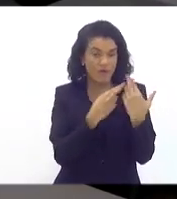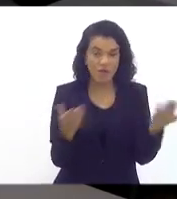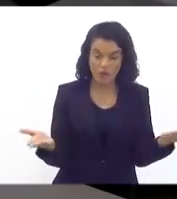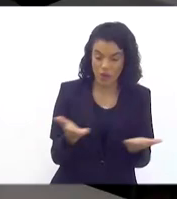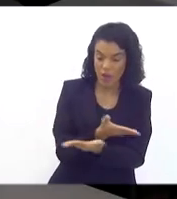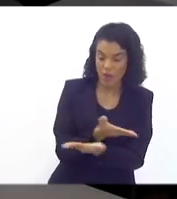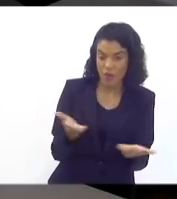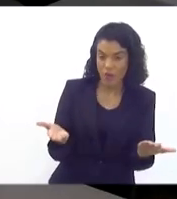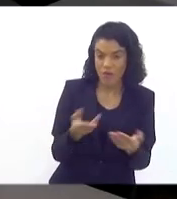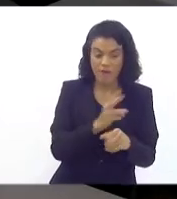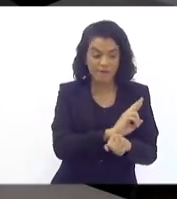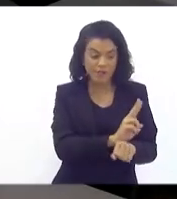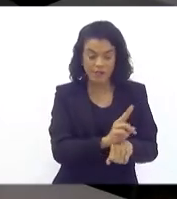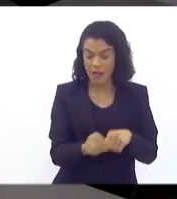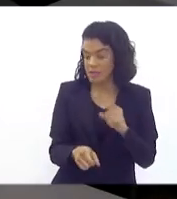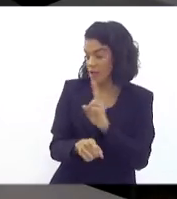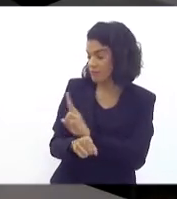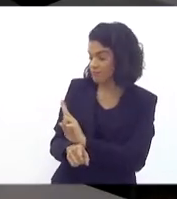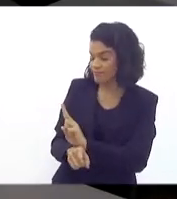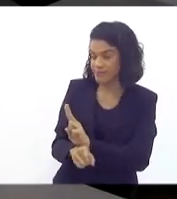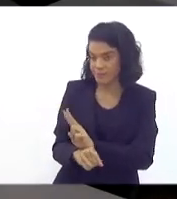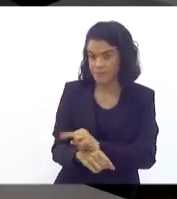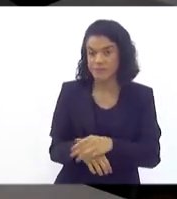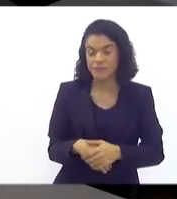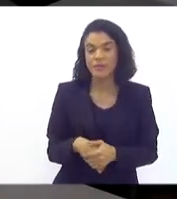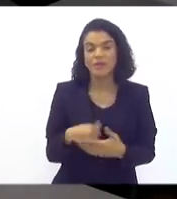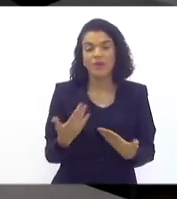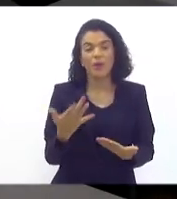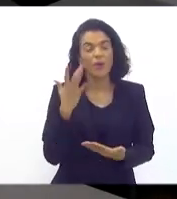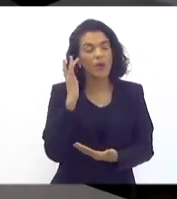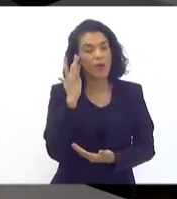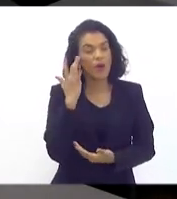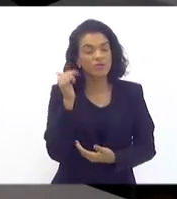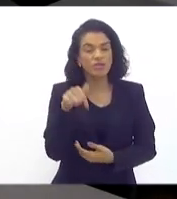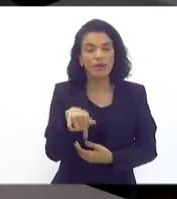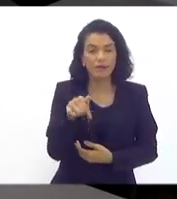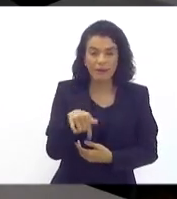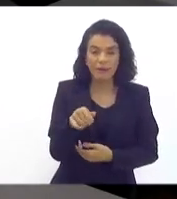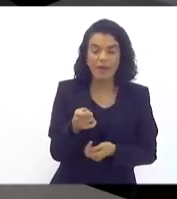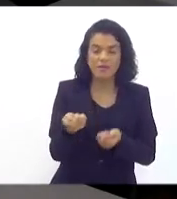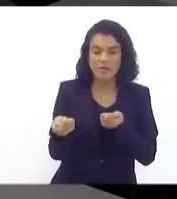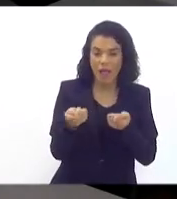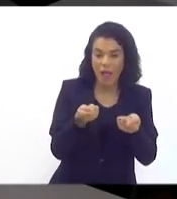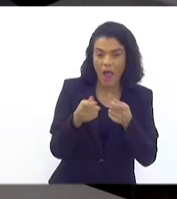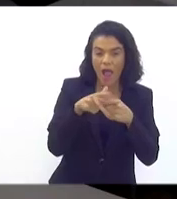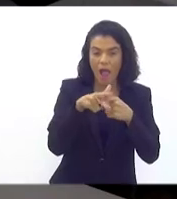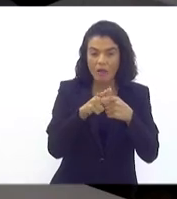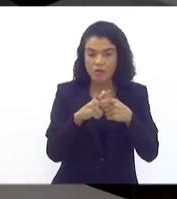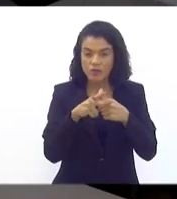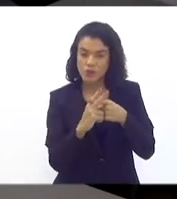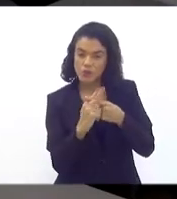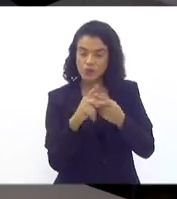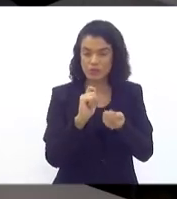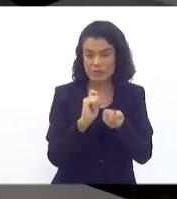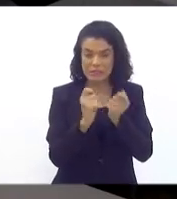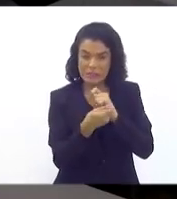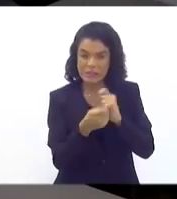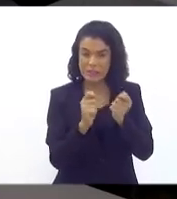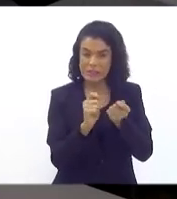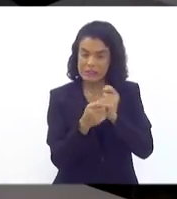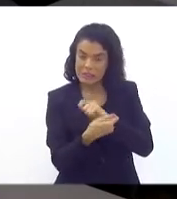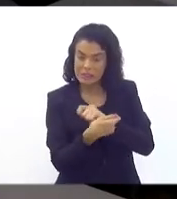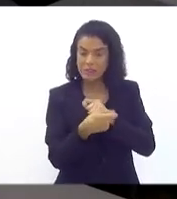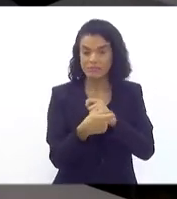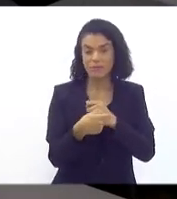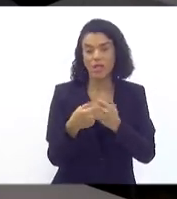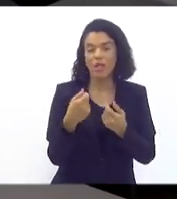o dever de fiscalização Então acho que aqui esses ajustes dessa oportunidade de ser debate que em